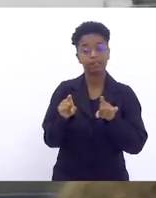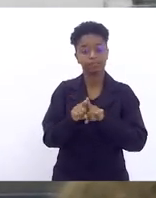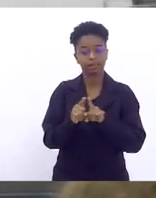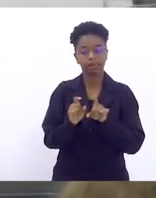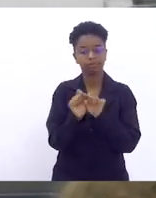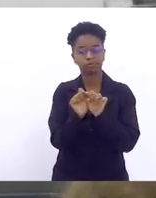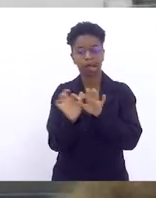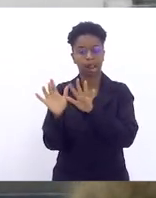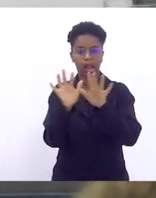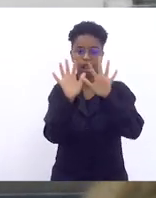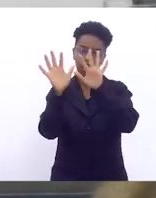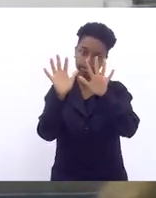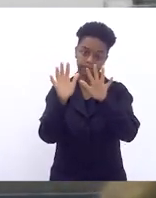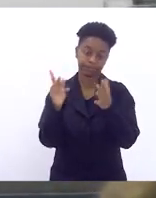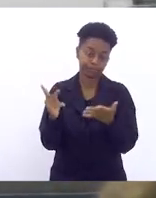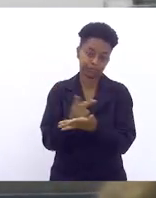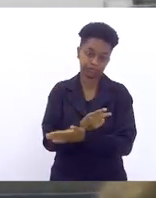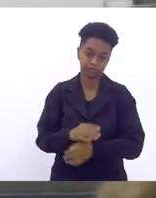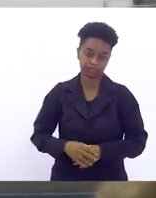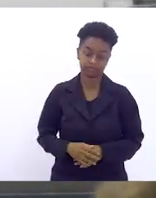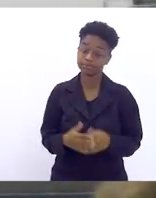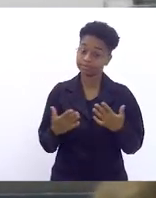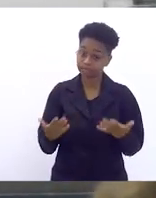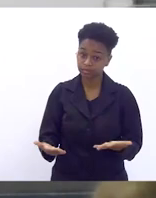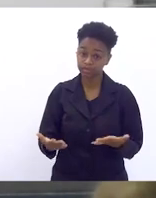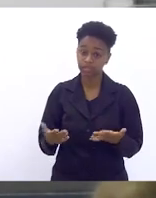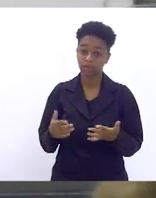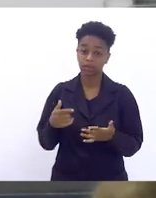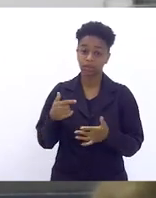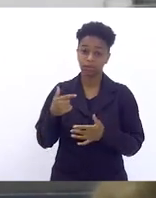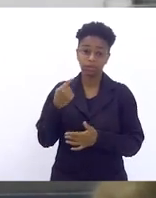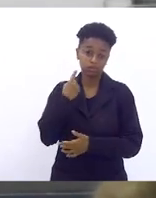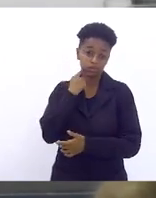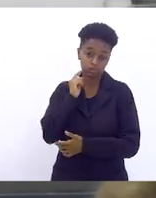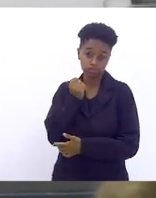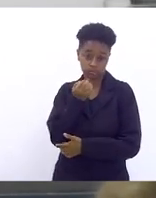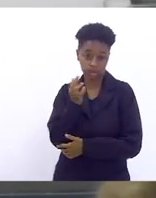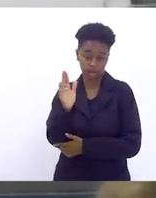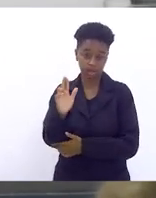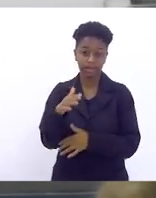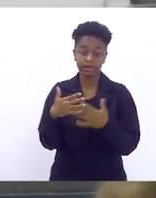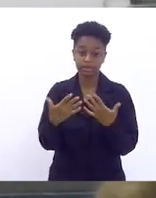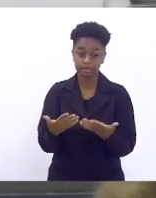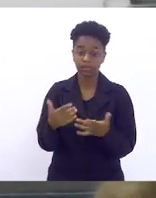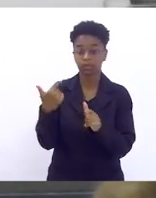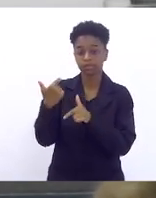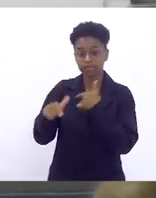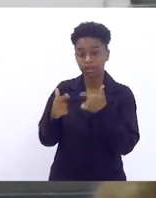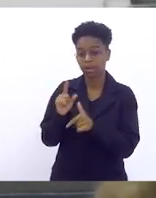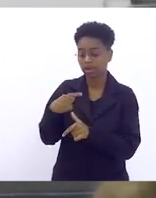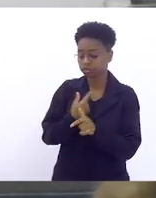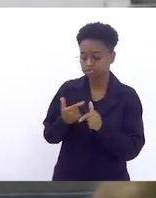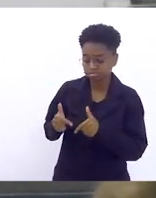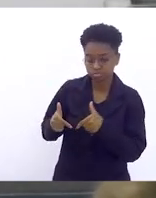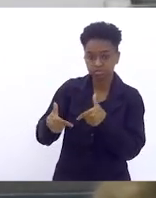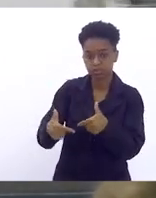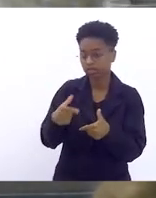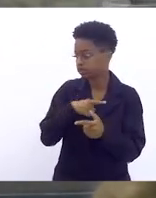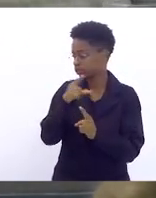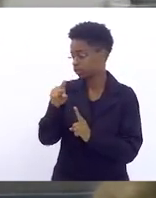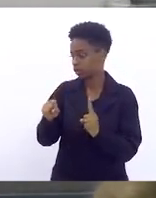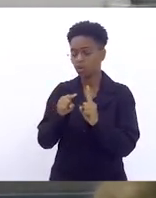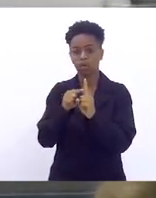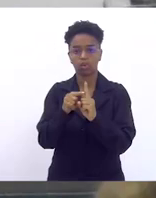de efeito estufa também então o conjunto desse trabalho que nós fizemos ele objetiva o